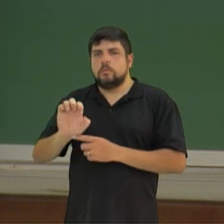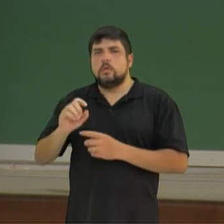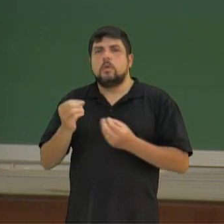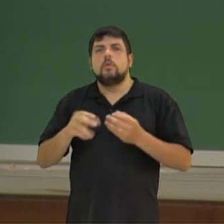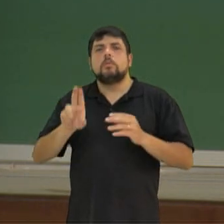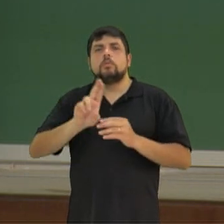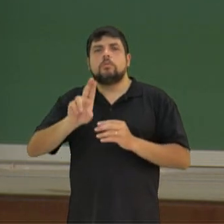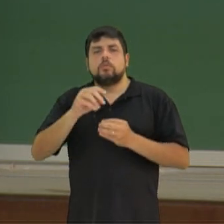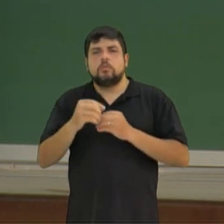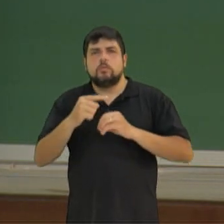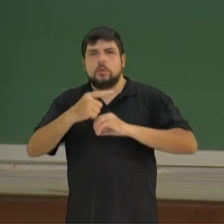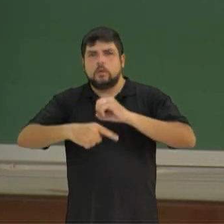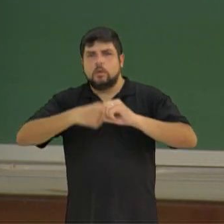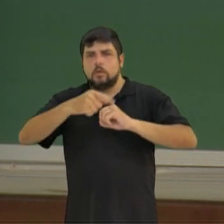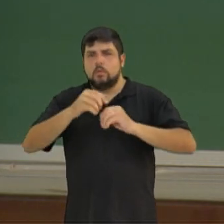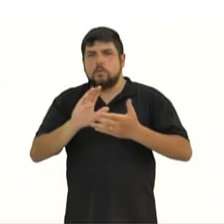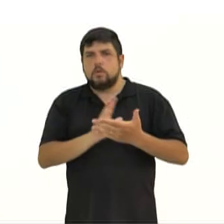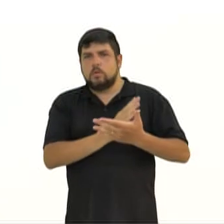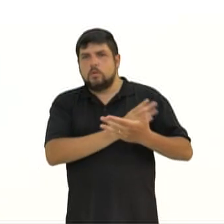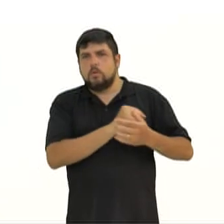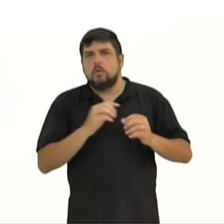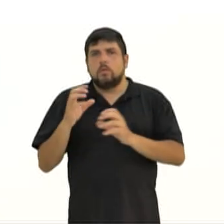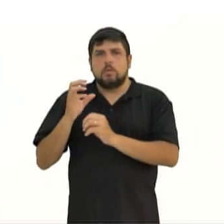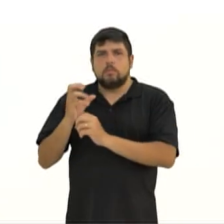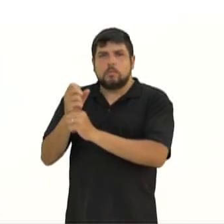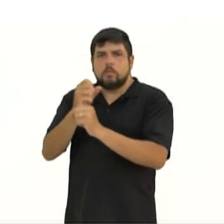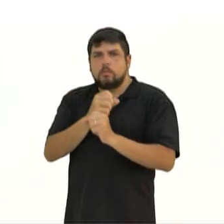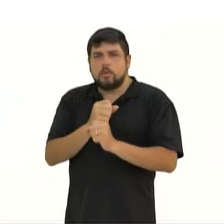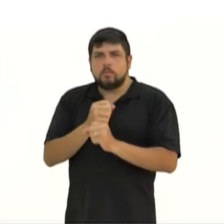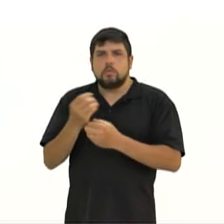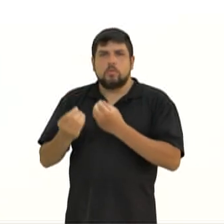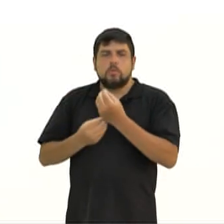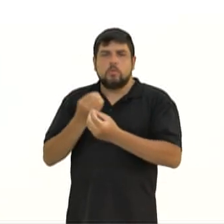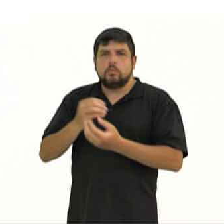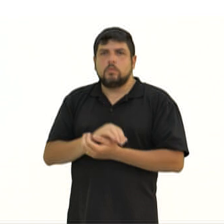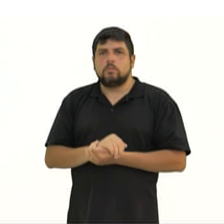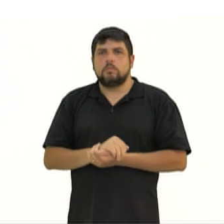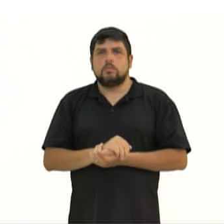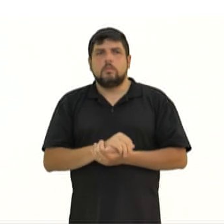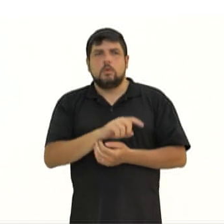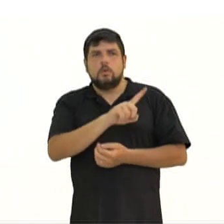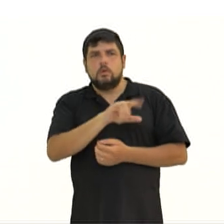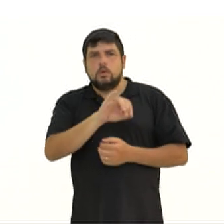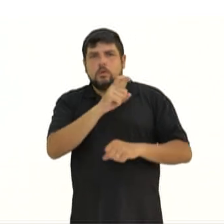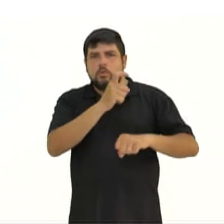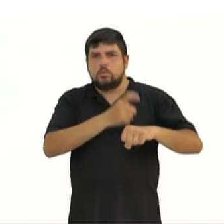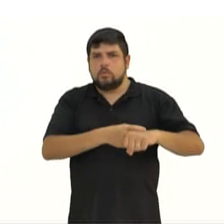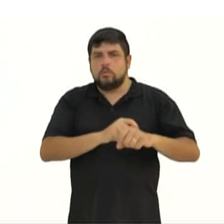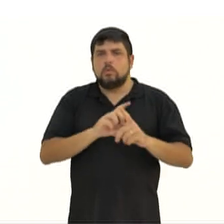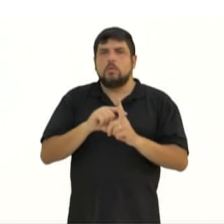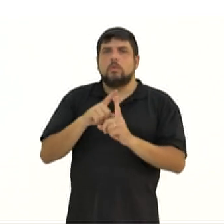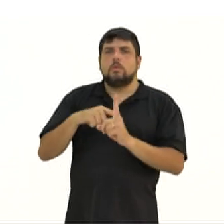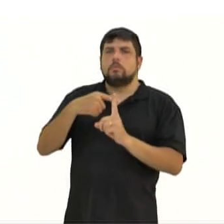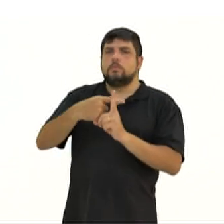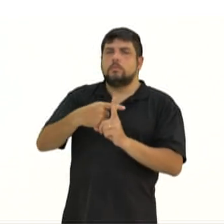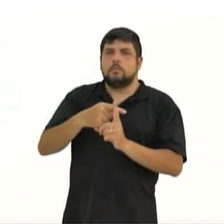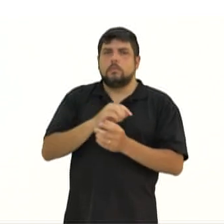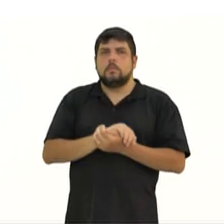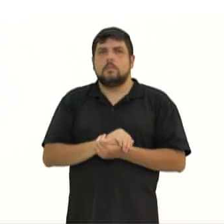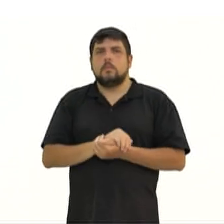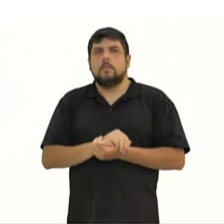os elétrons, somar os outros componentes e a reação global vai ficar assim. Zinco sólido mais o